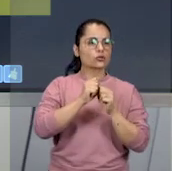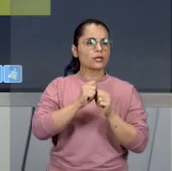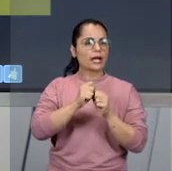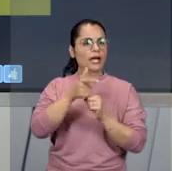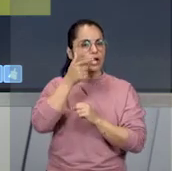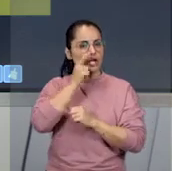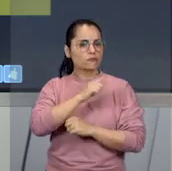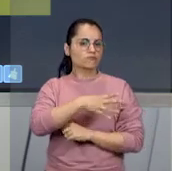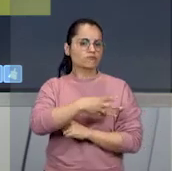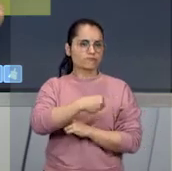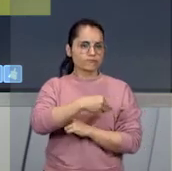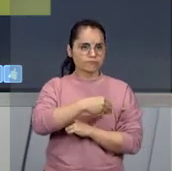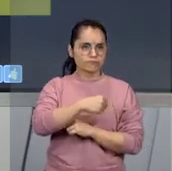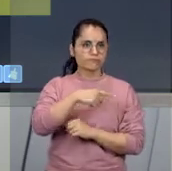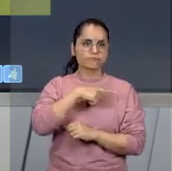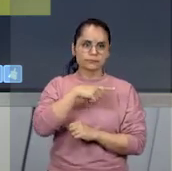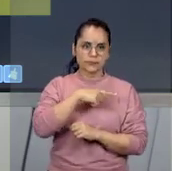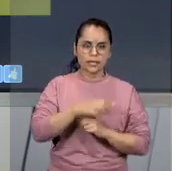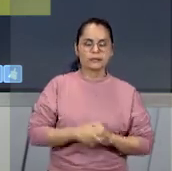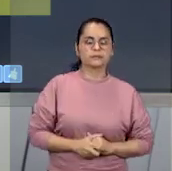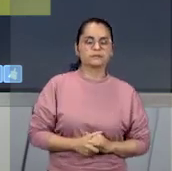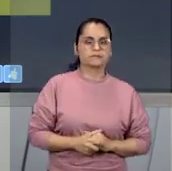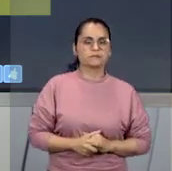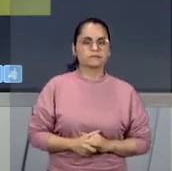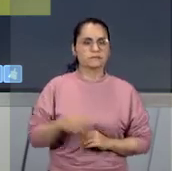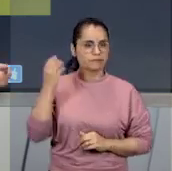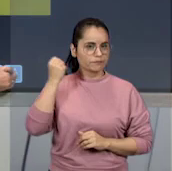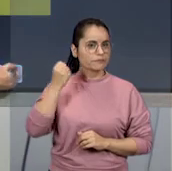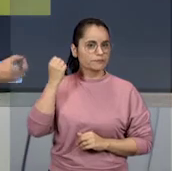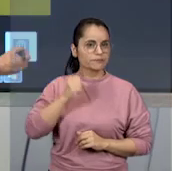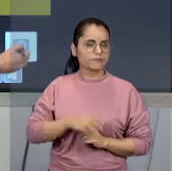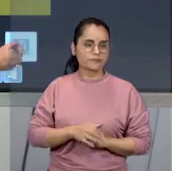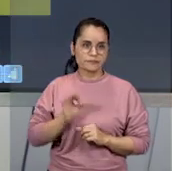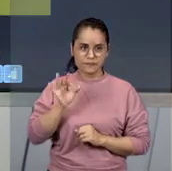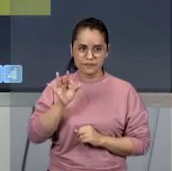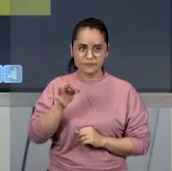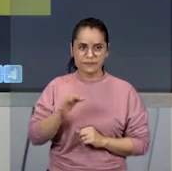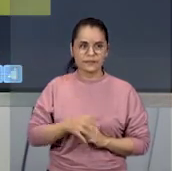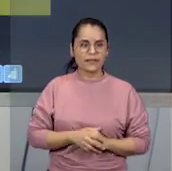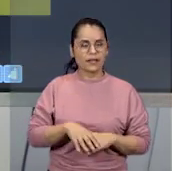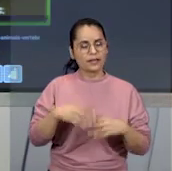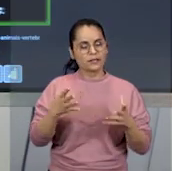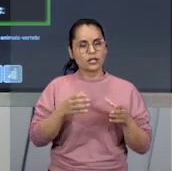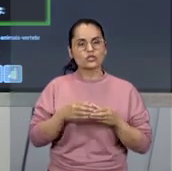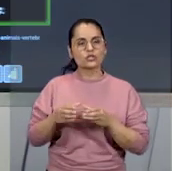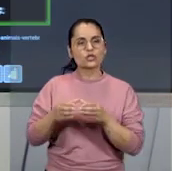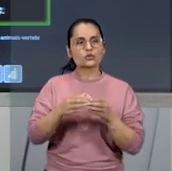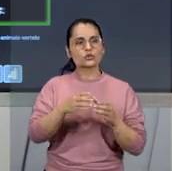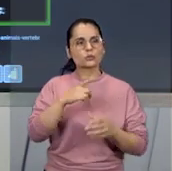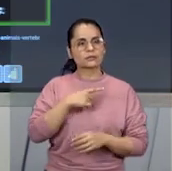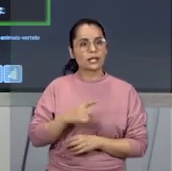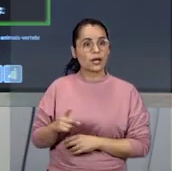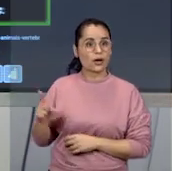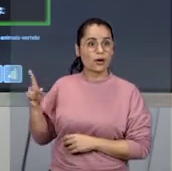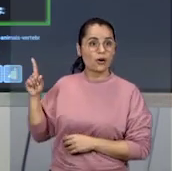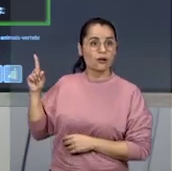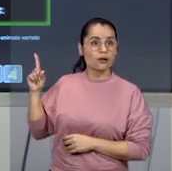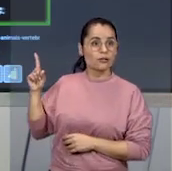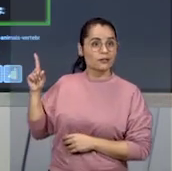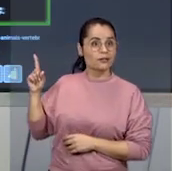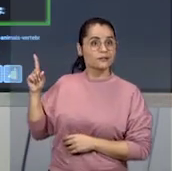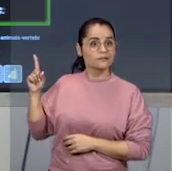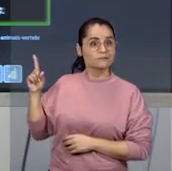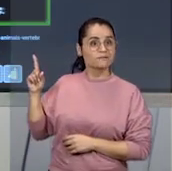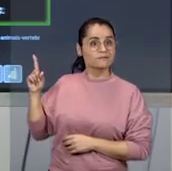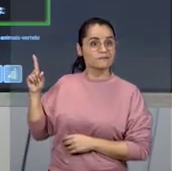mamárias, tá? Tá certo? São aí os grupos de vertebrados. Mostrando aqui,